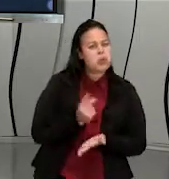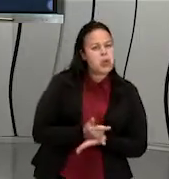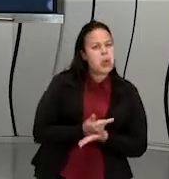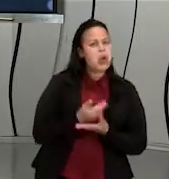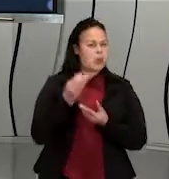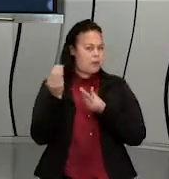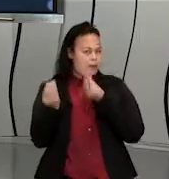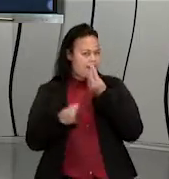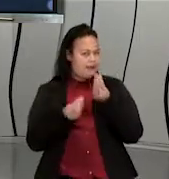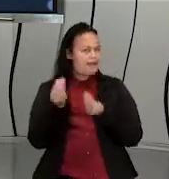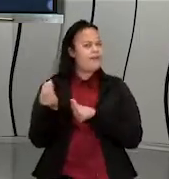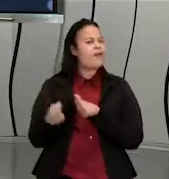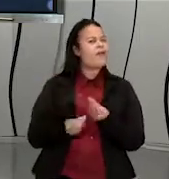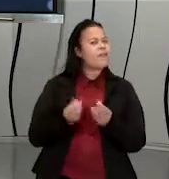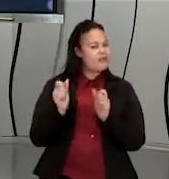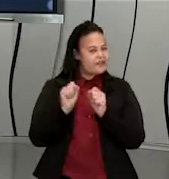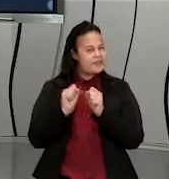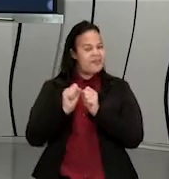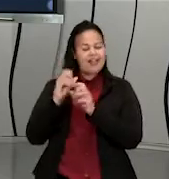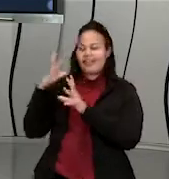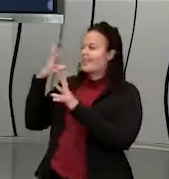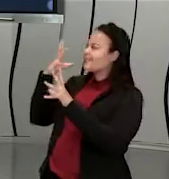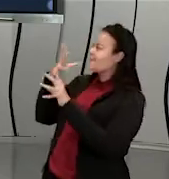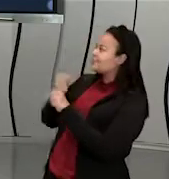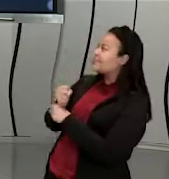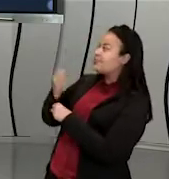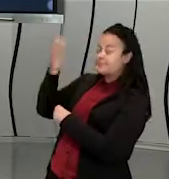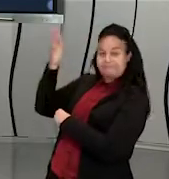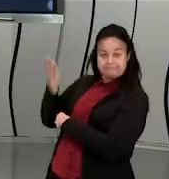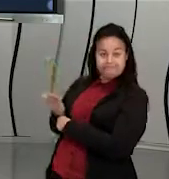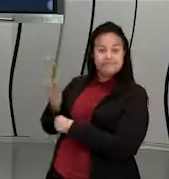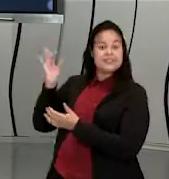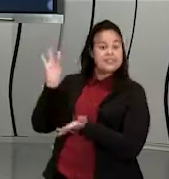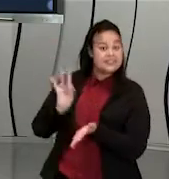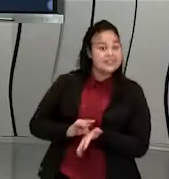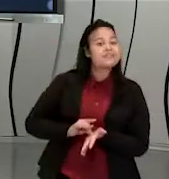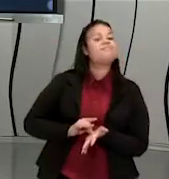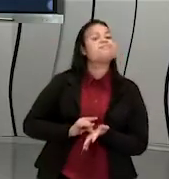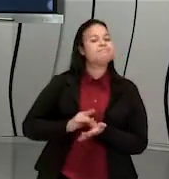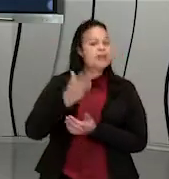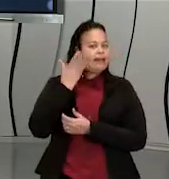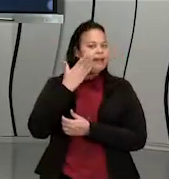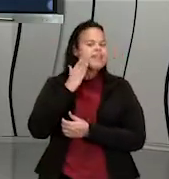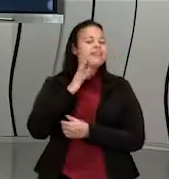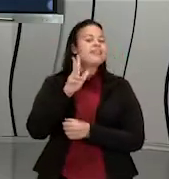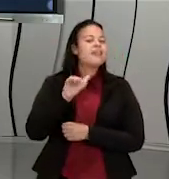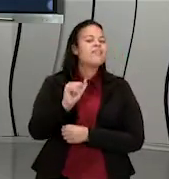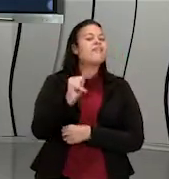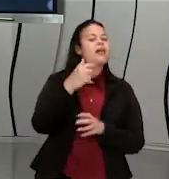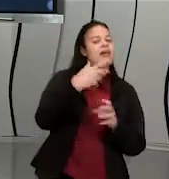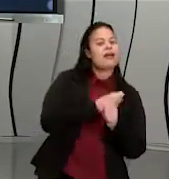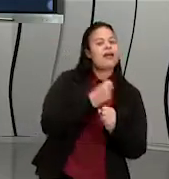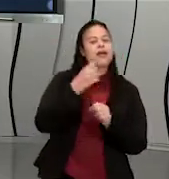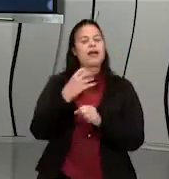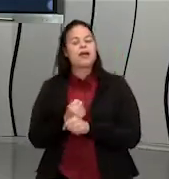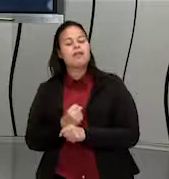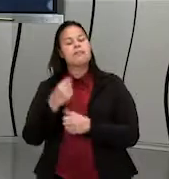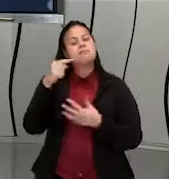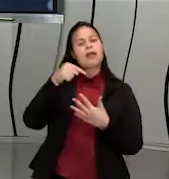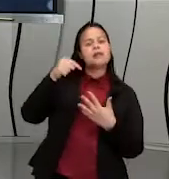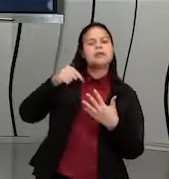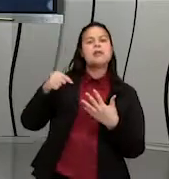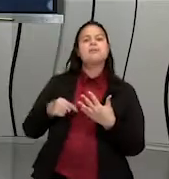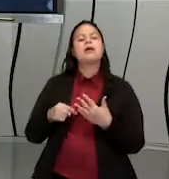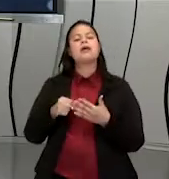que chega, como que faz isso aí? Exatamente. Então agora nós vamos começar a entender como é que eu faço uma coisa, depois a outra, como